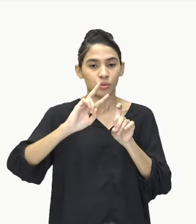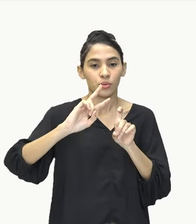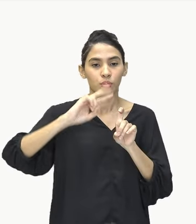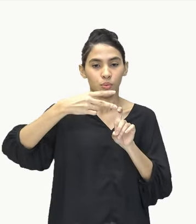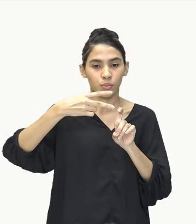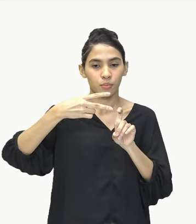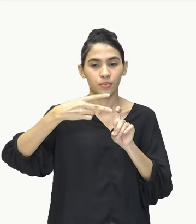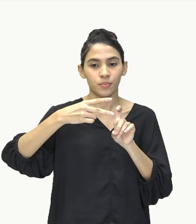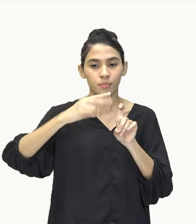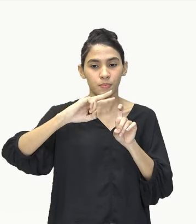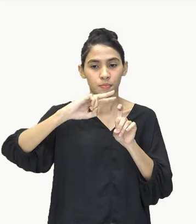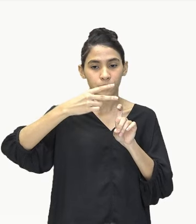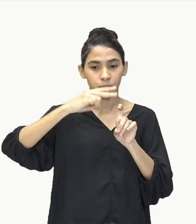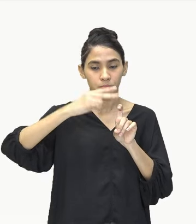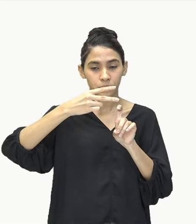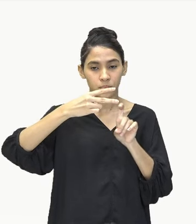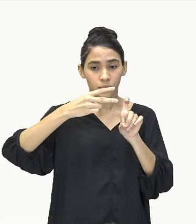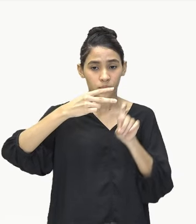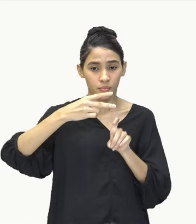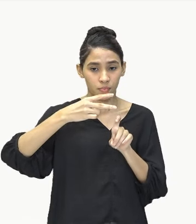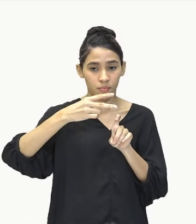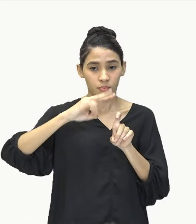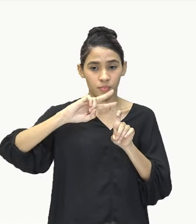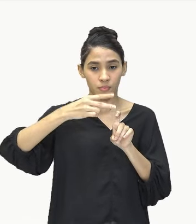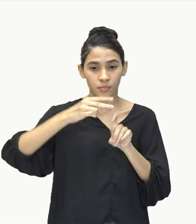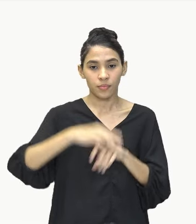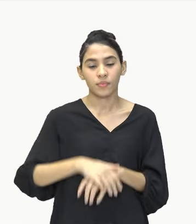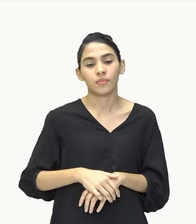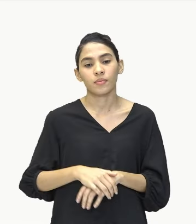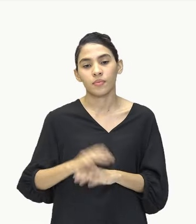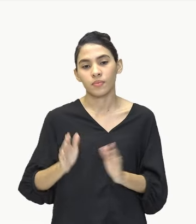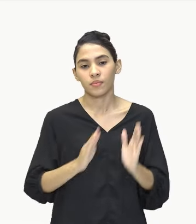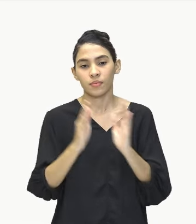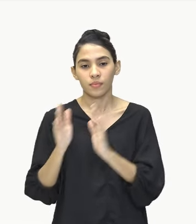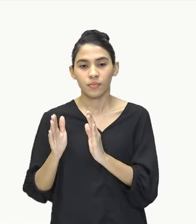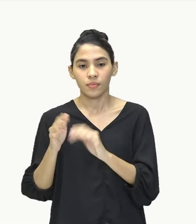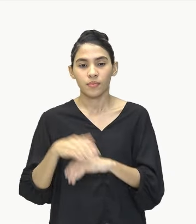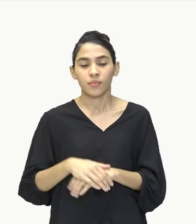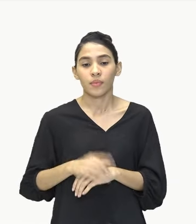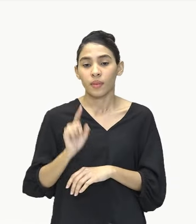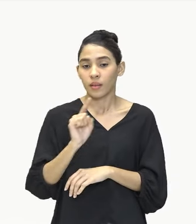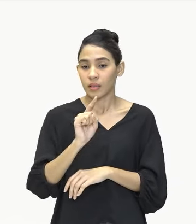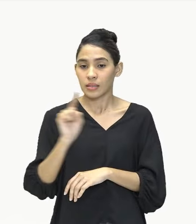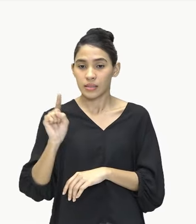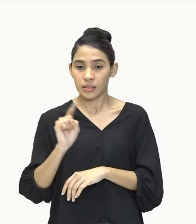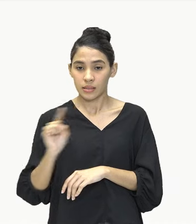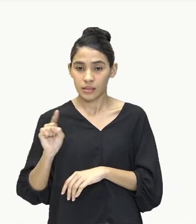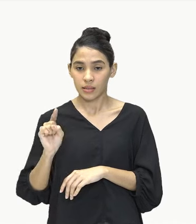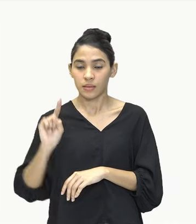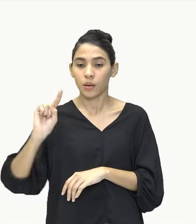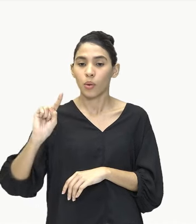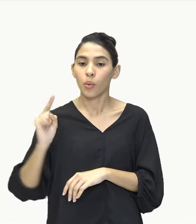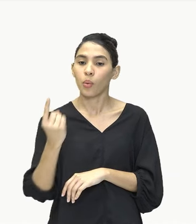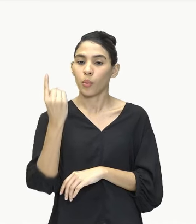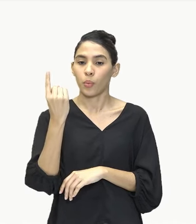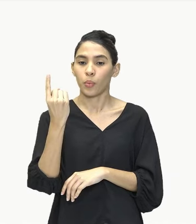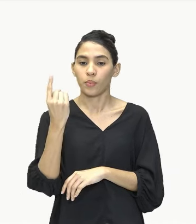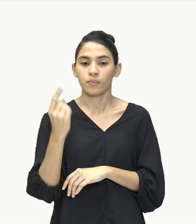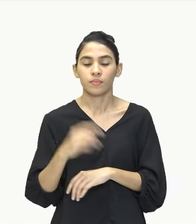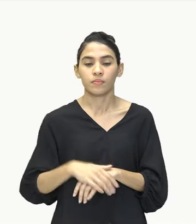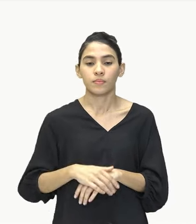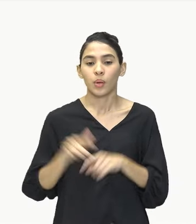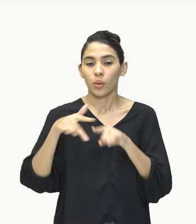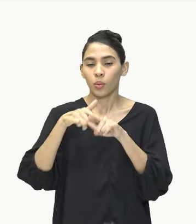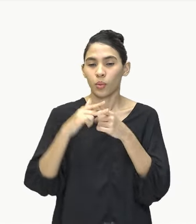o expoente é o 2. Em relação ao z, é 1. Só